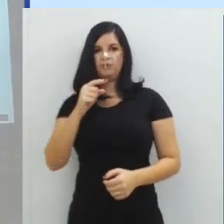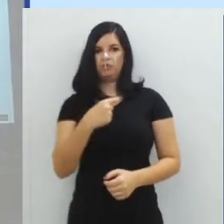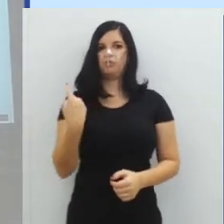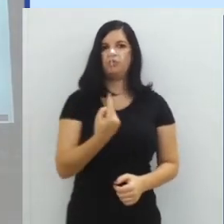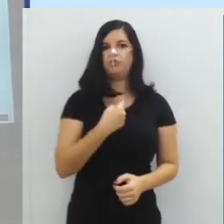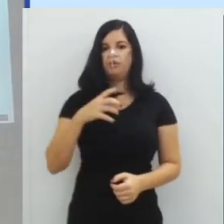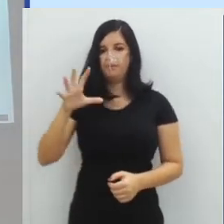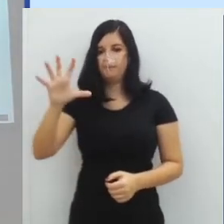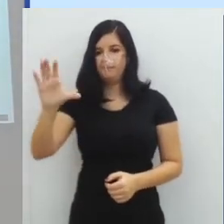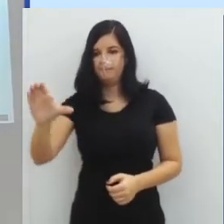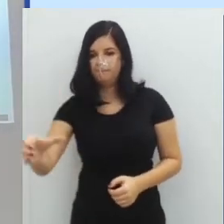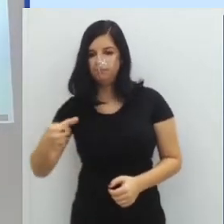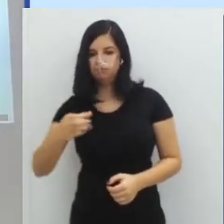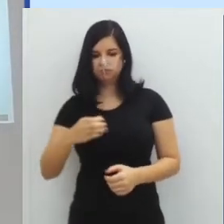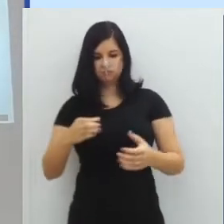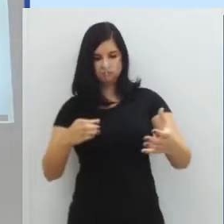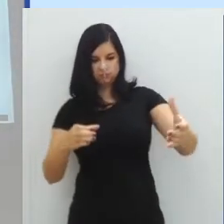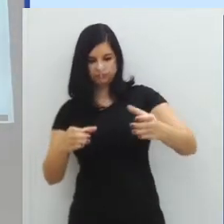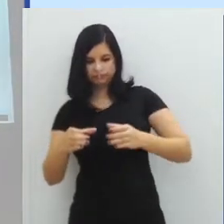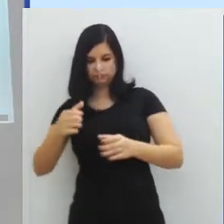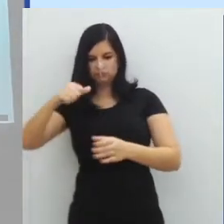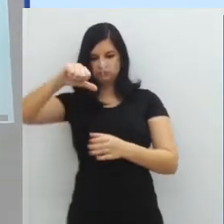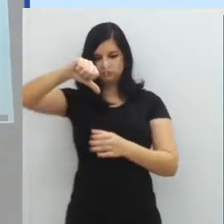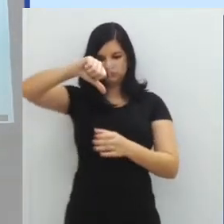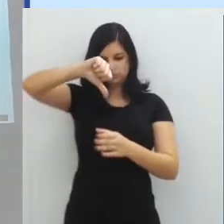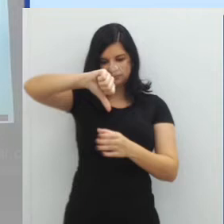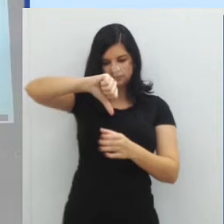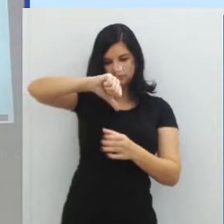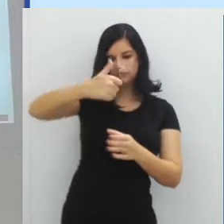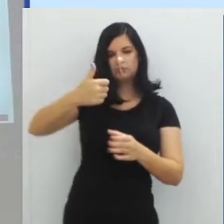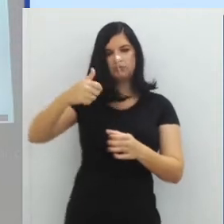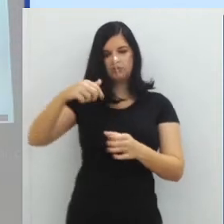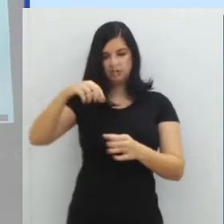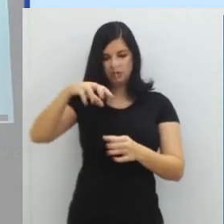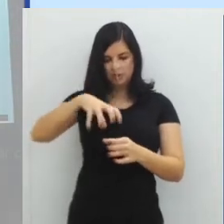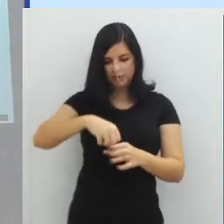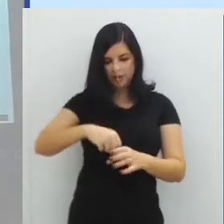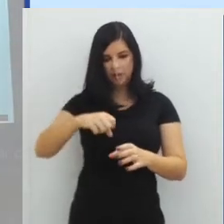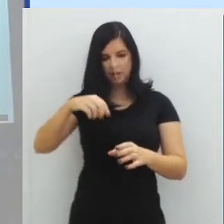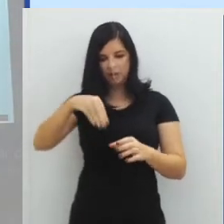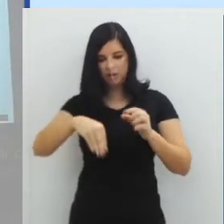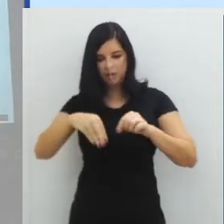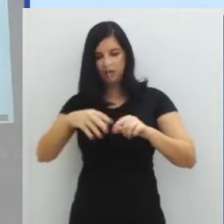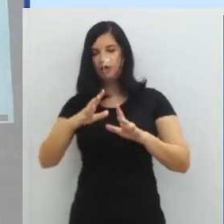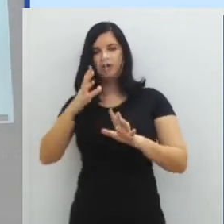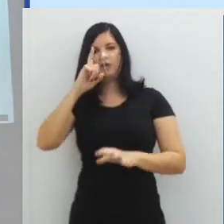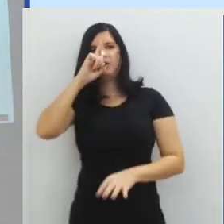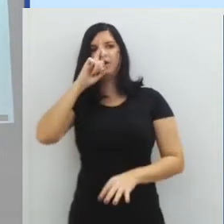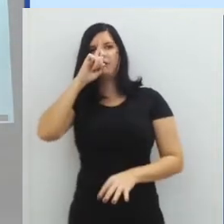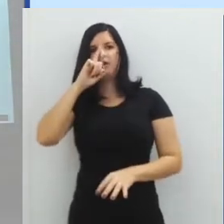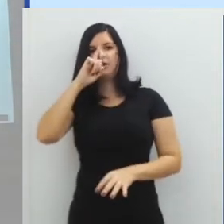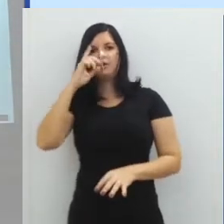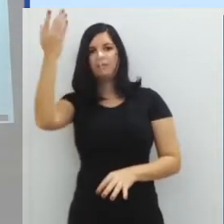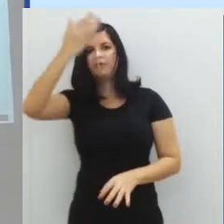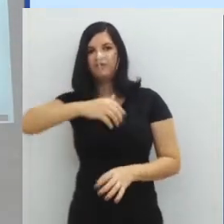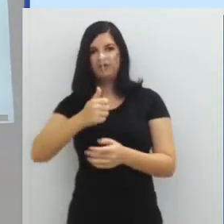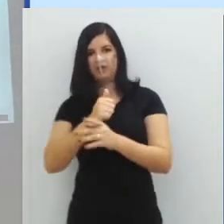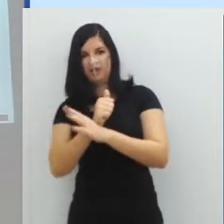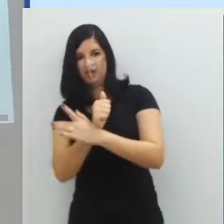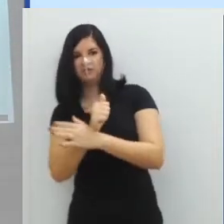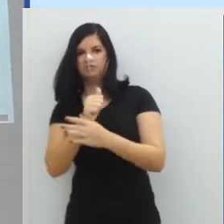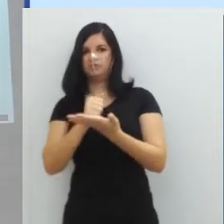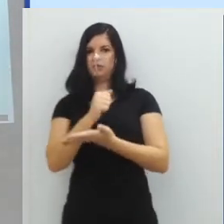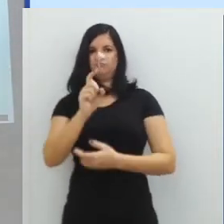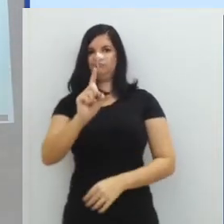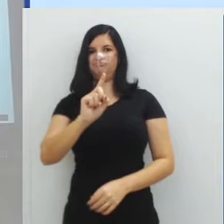um recipiente com ácido, botando o dedo ou botando alguma coisa para poder identificar se está ácido ou base, para mudar a composição.